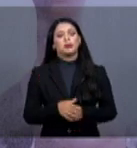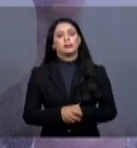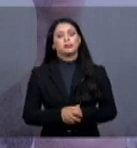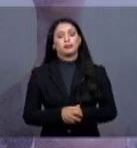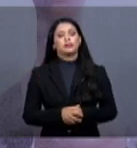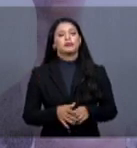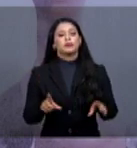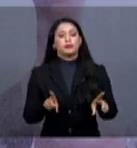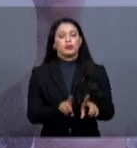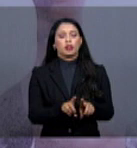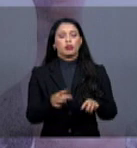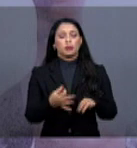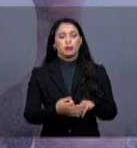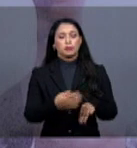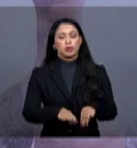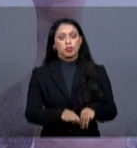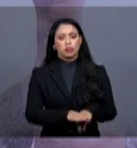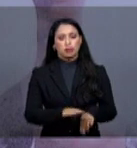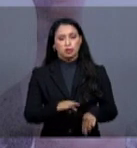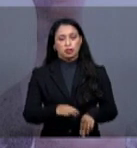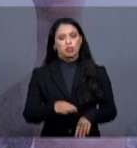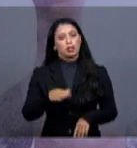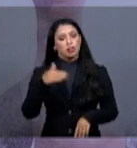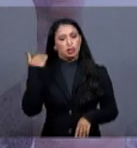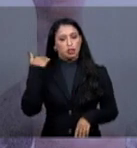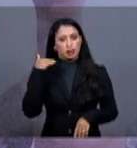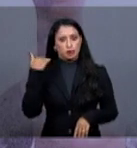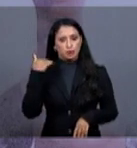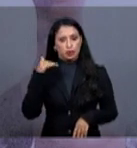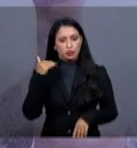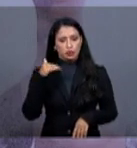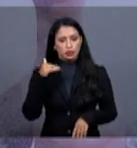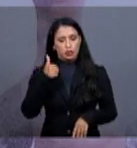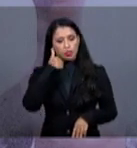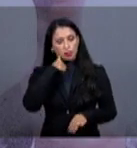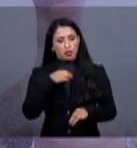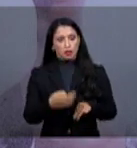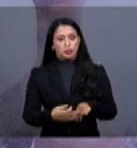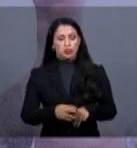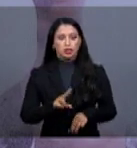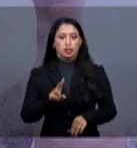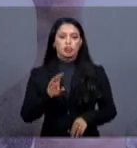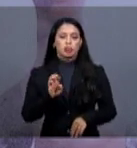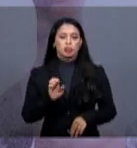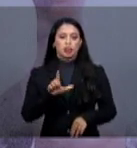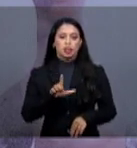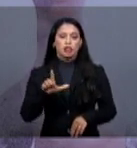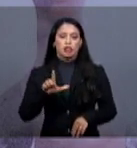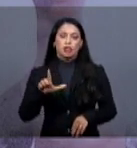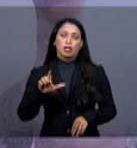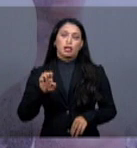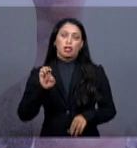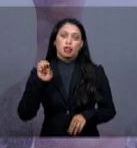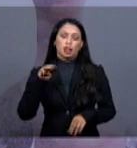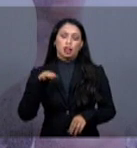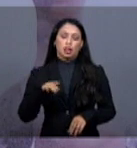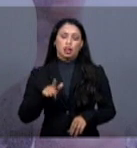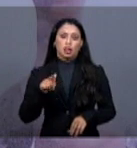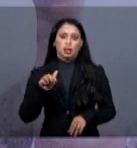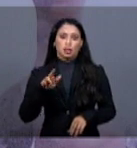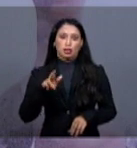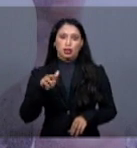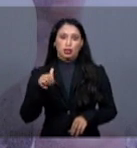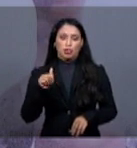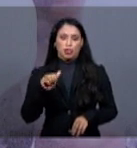ministra Carmen Lúcia, do Supremo Tribunal Federal. Sua Excelência, a senhora ministra Ellen Grace, do Supremo Tribunal Federal. Sua